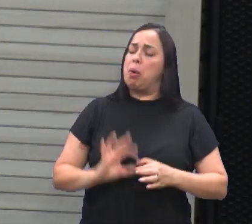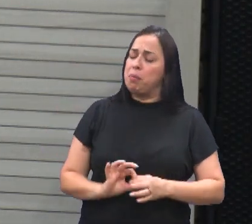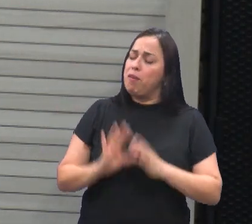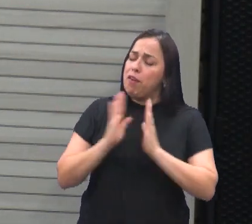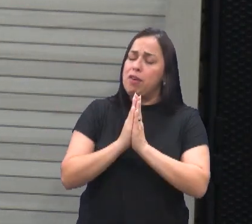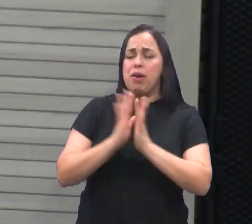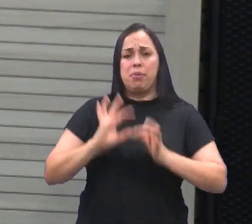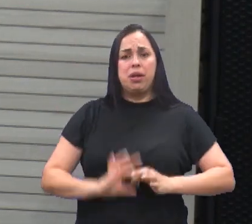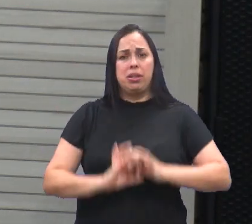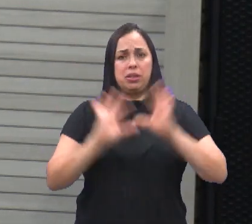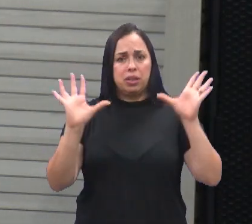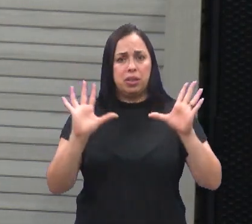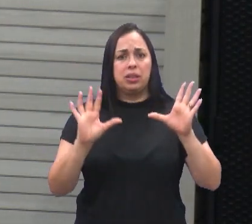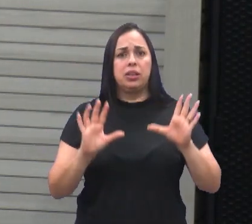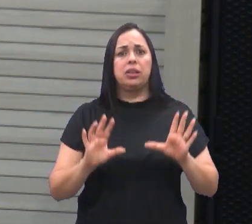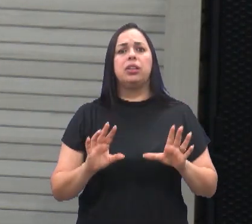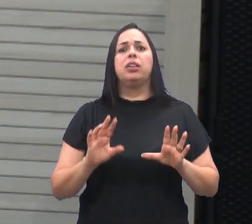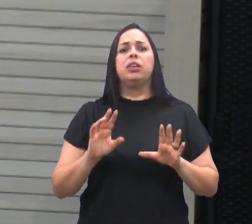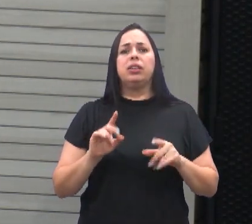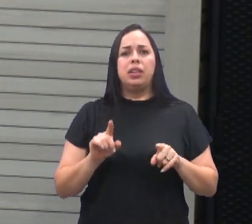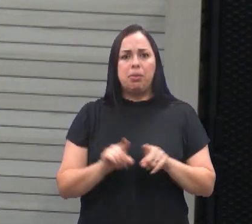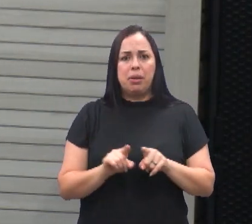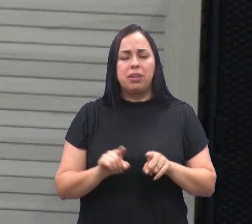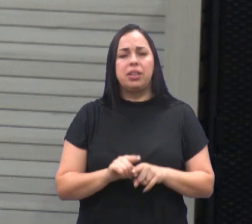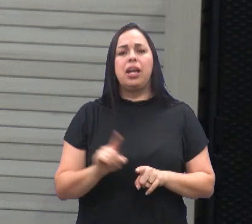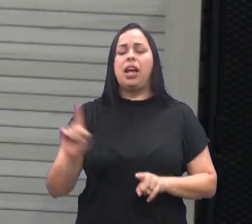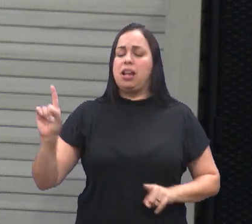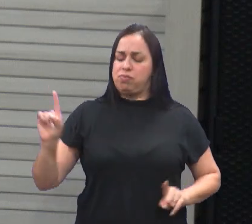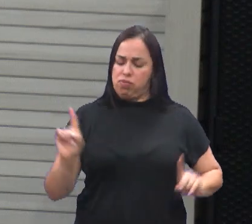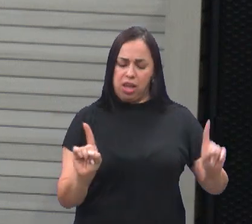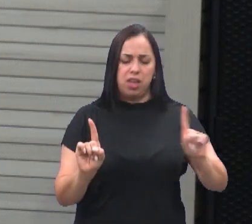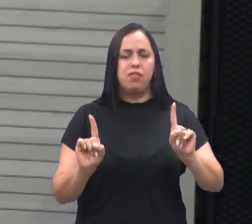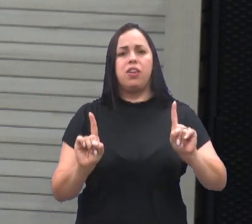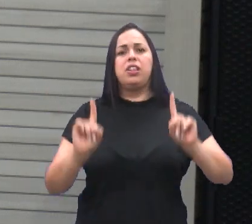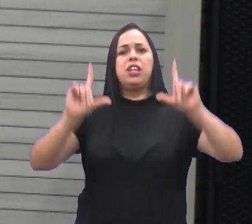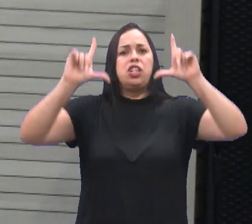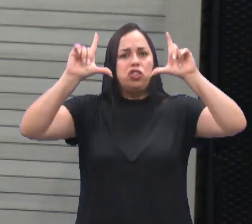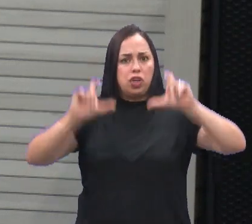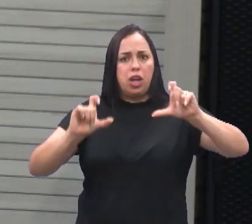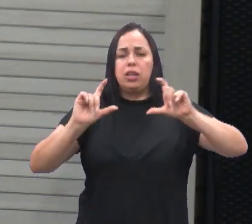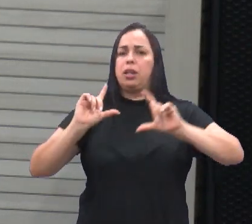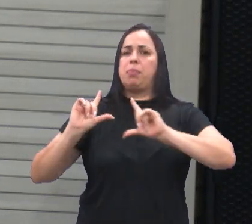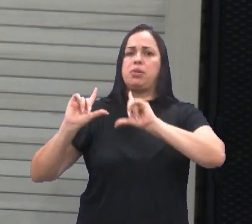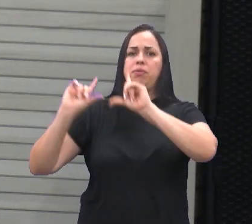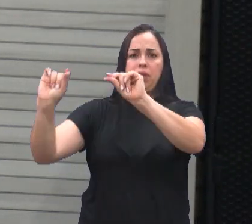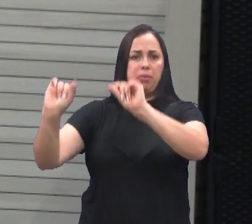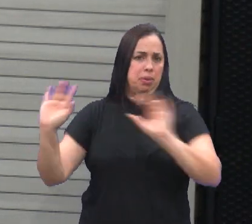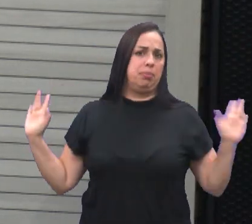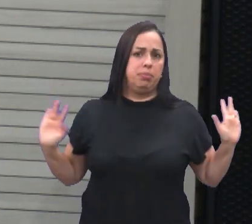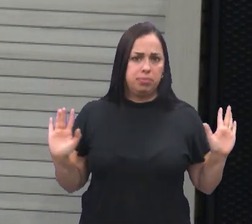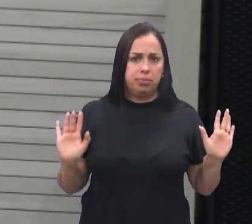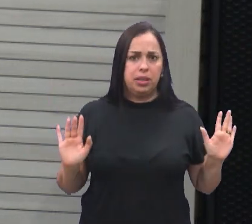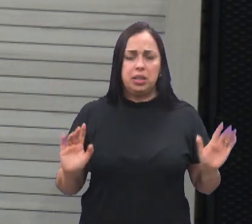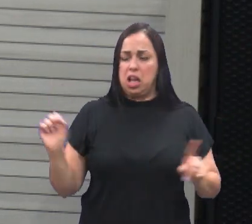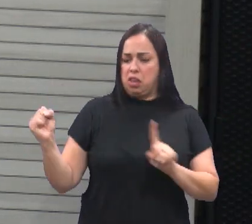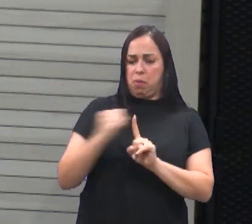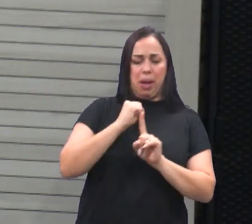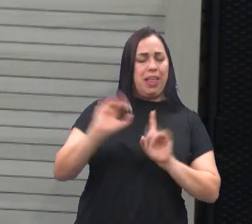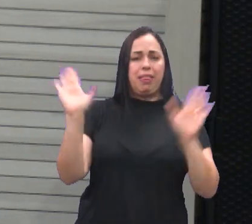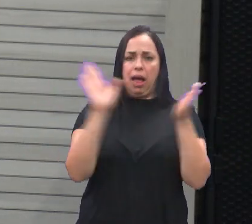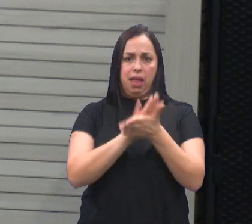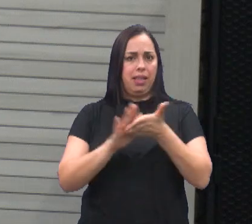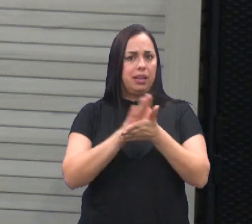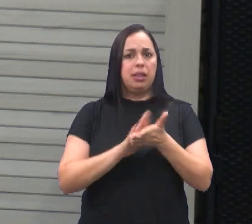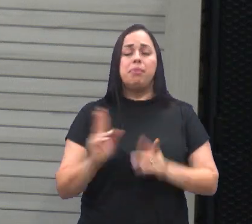aqui consignado e votado, que eles venham, que a gente ponha uma foto e eles não saem, porque eles não vão aqui agredir ninguém, mas são as